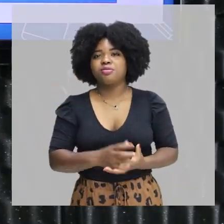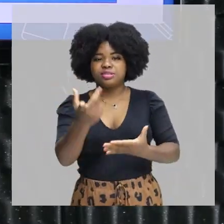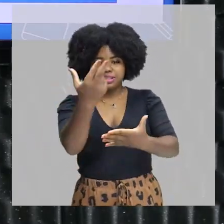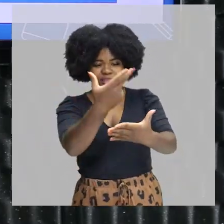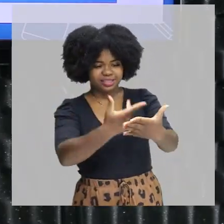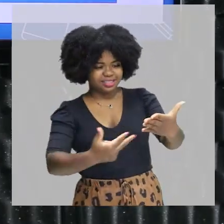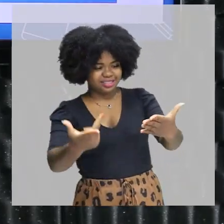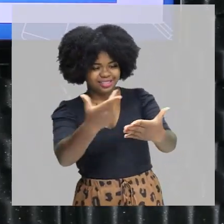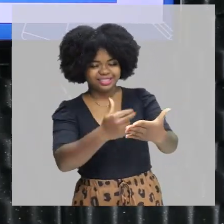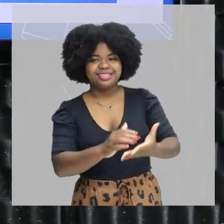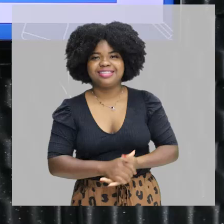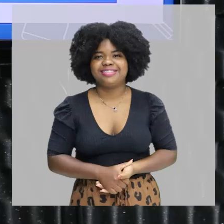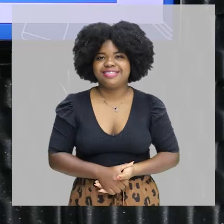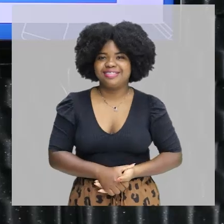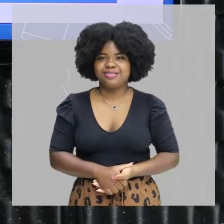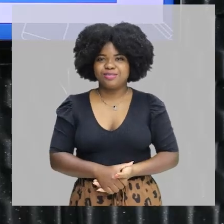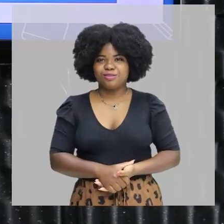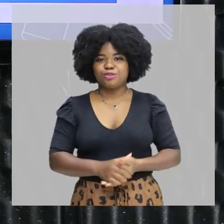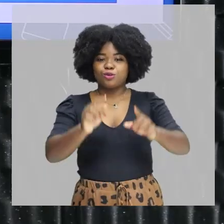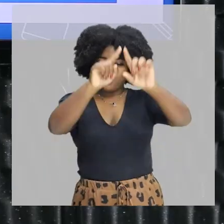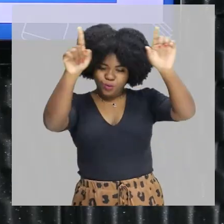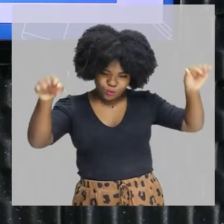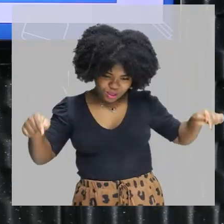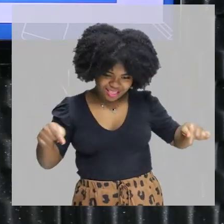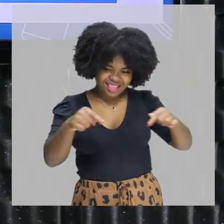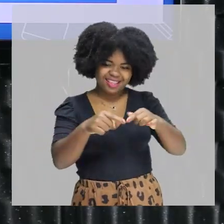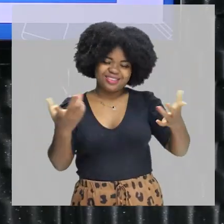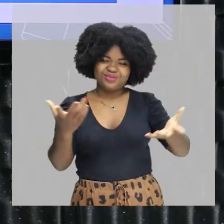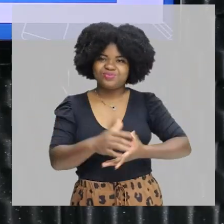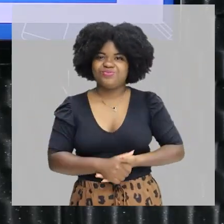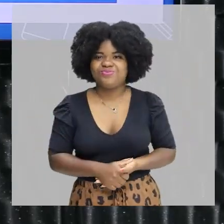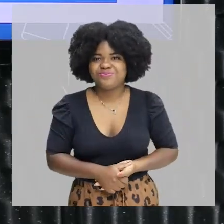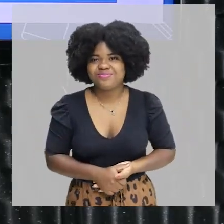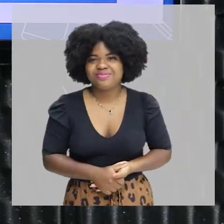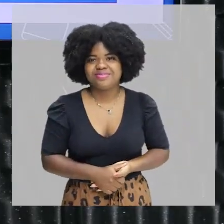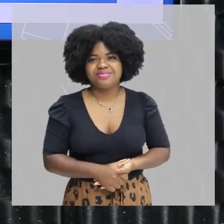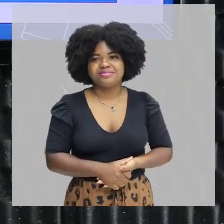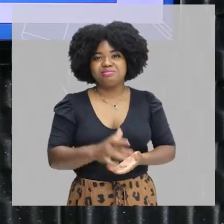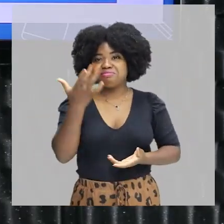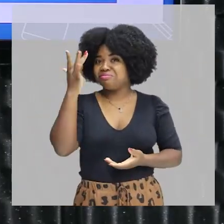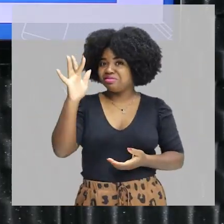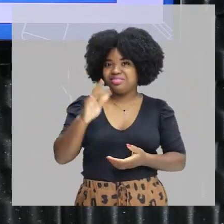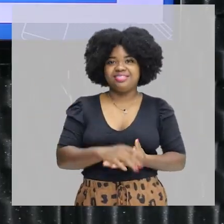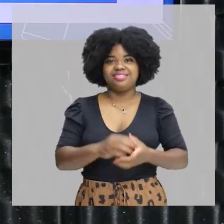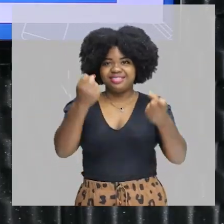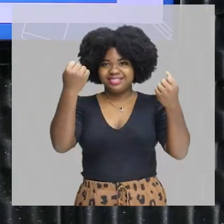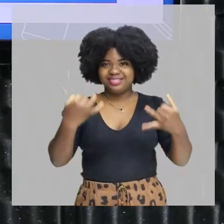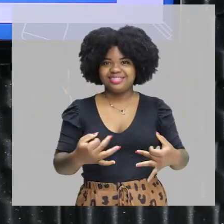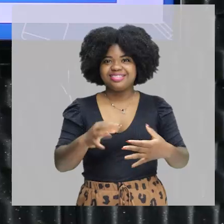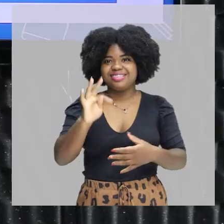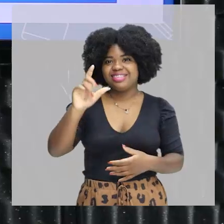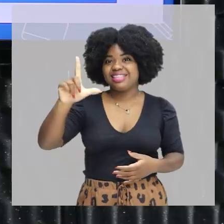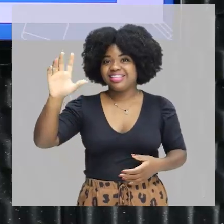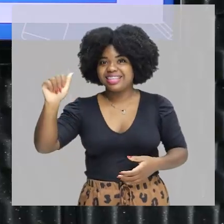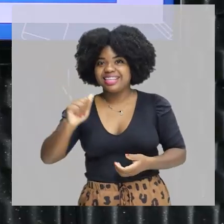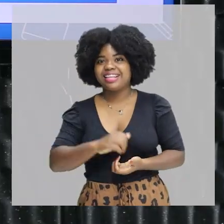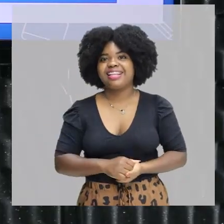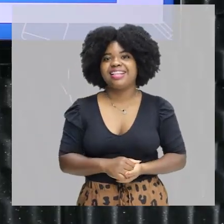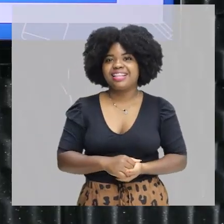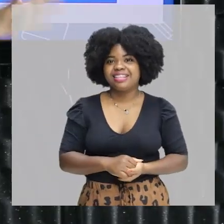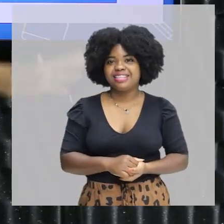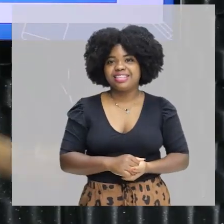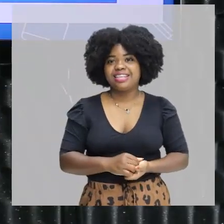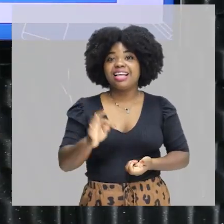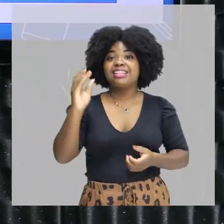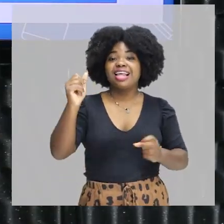numa, ele está querendo dizer assim, um quadrado, sei lá o que ele está querendo me dizer, se ela quer ser a tela, a